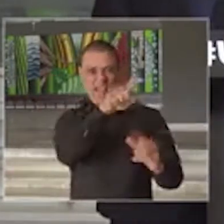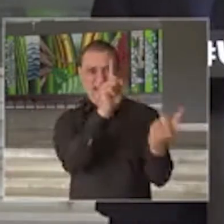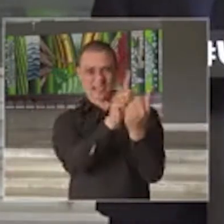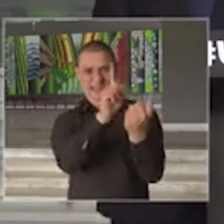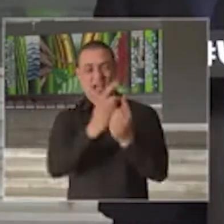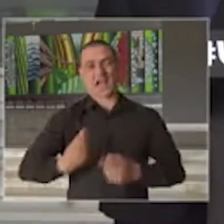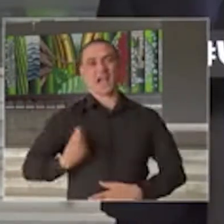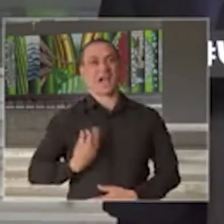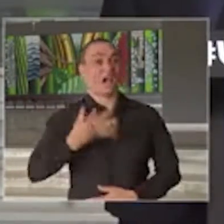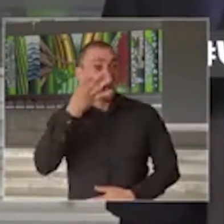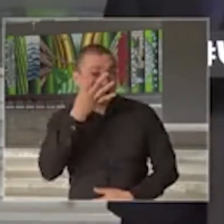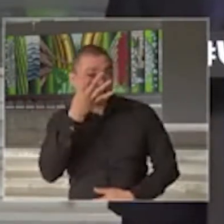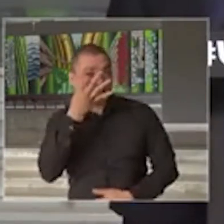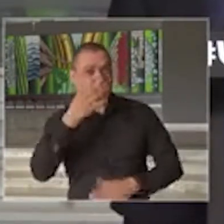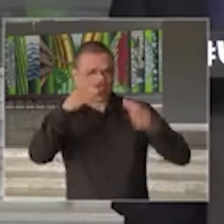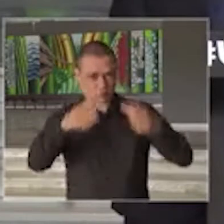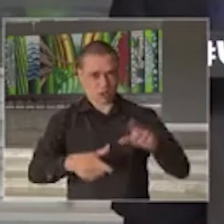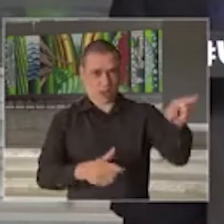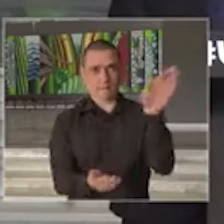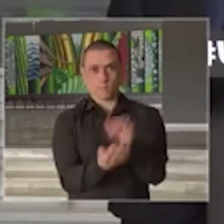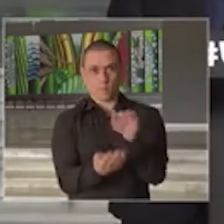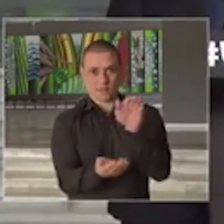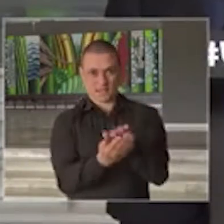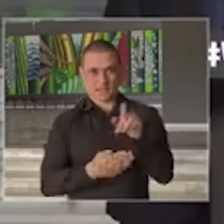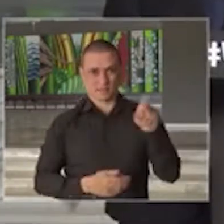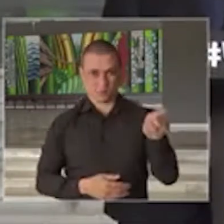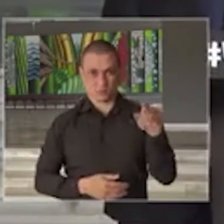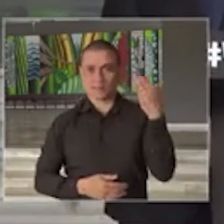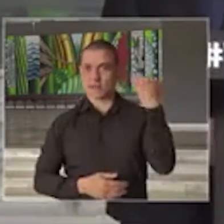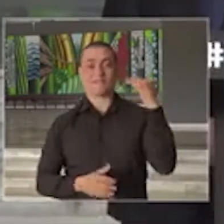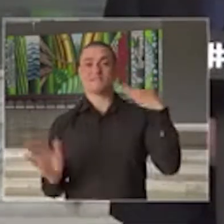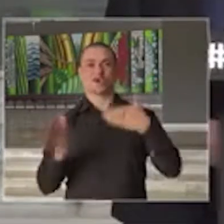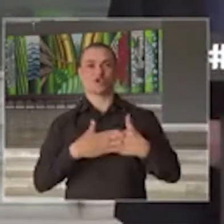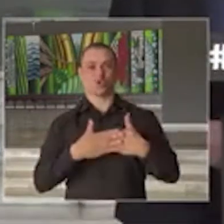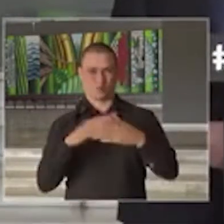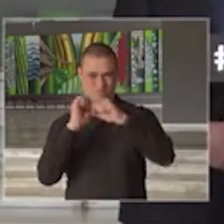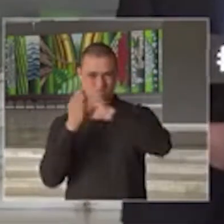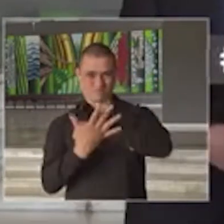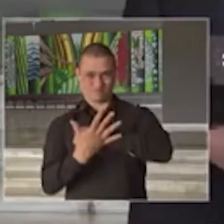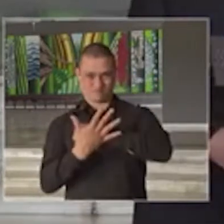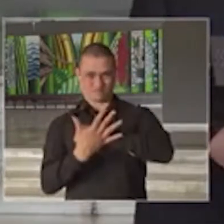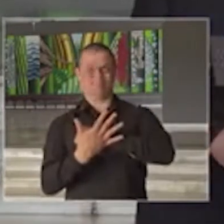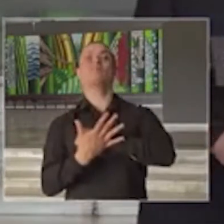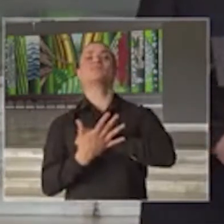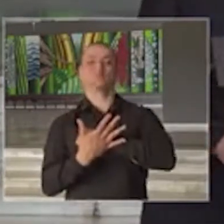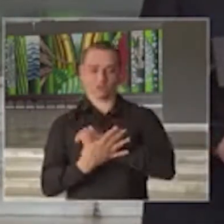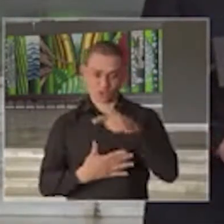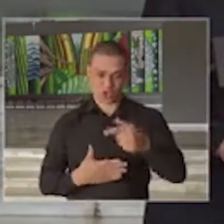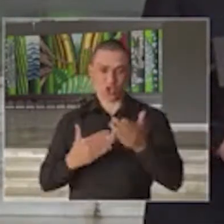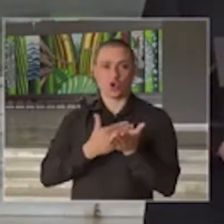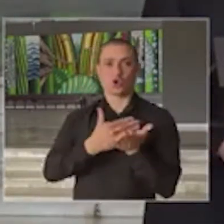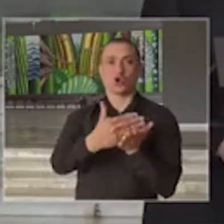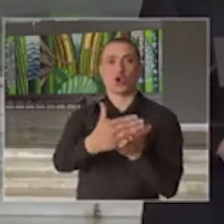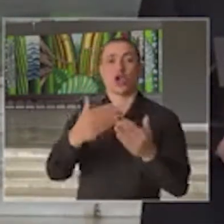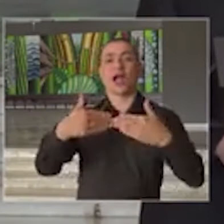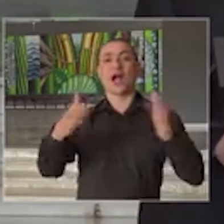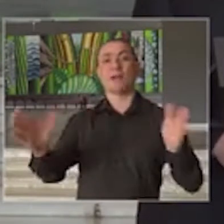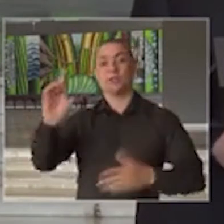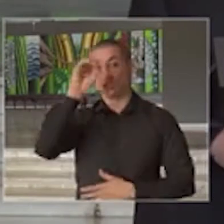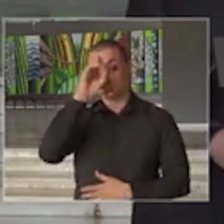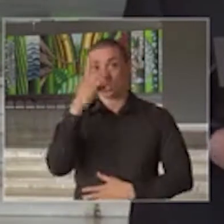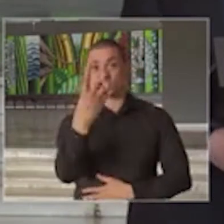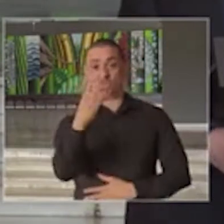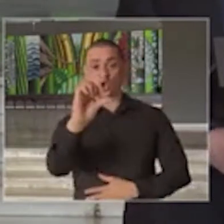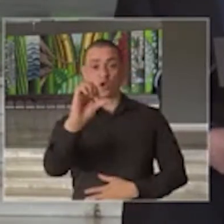atendimento presencial nos postos do poupatempo que foram fechados durante a pandemia será retomada a partir do